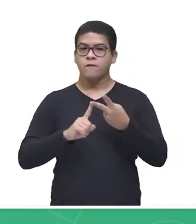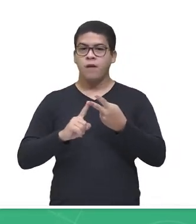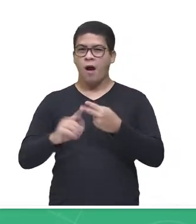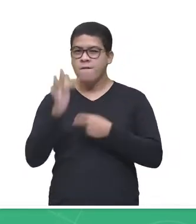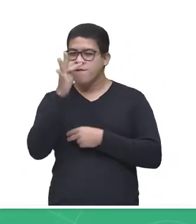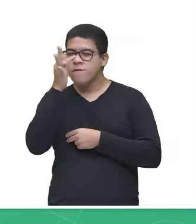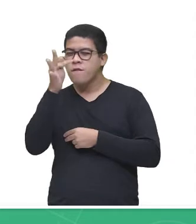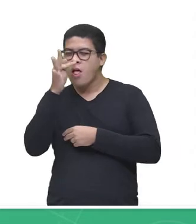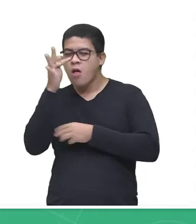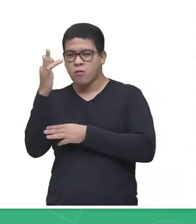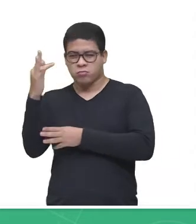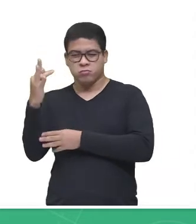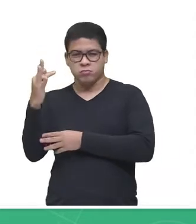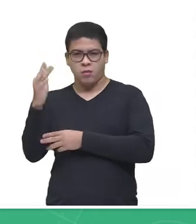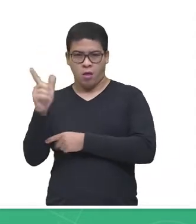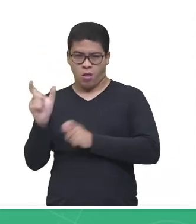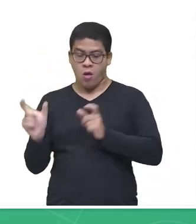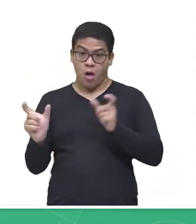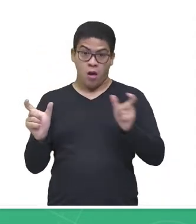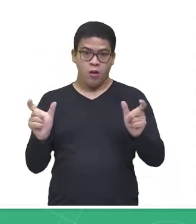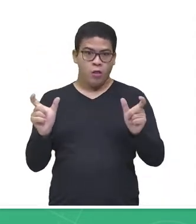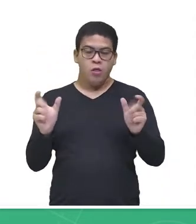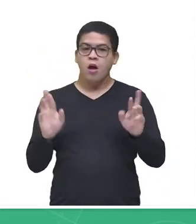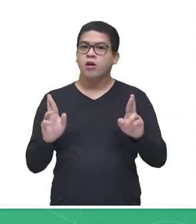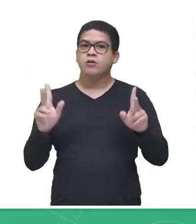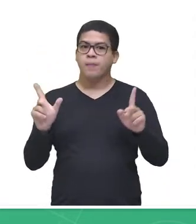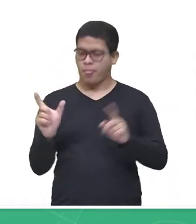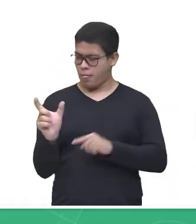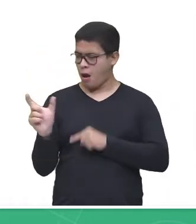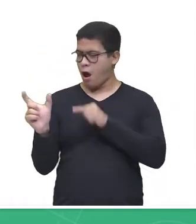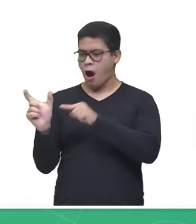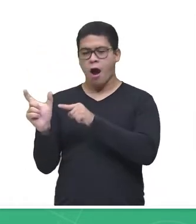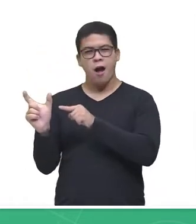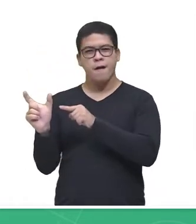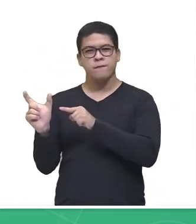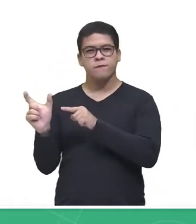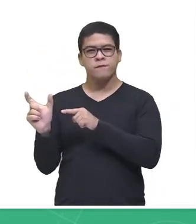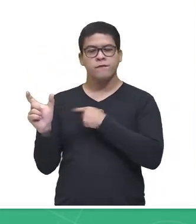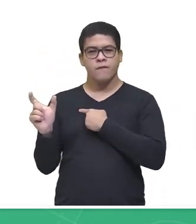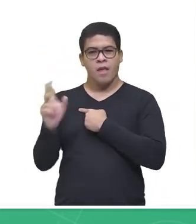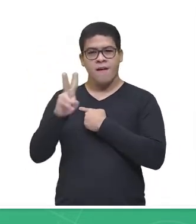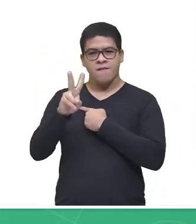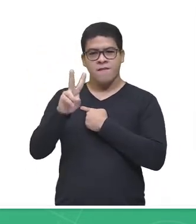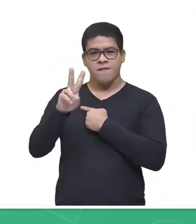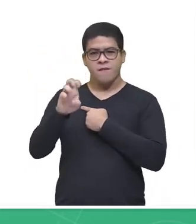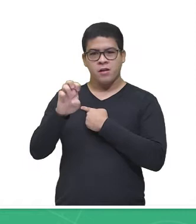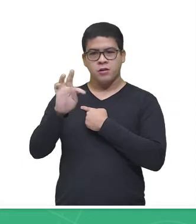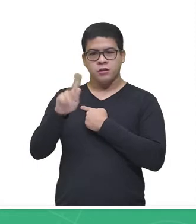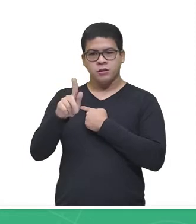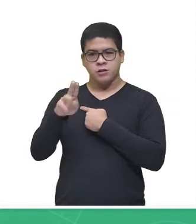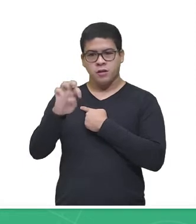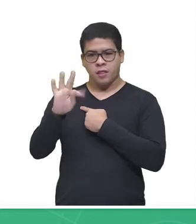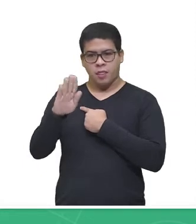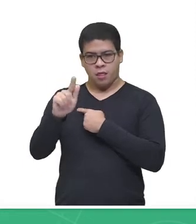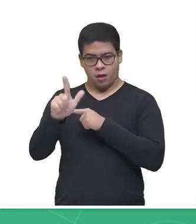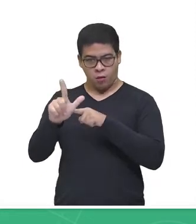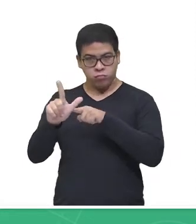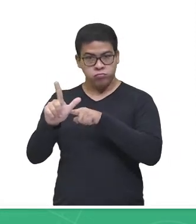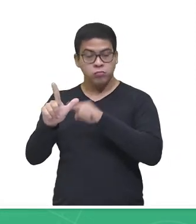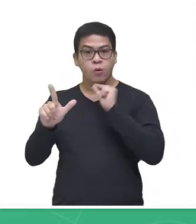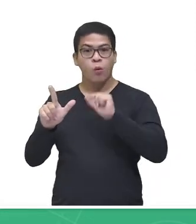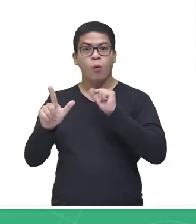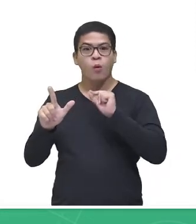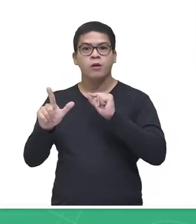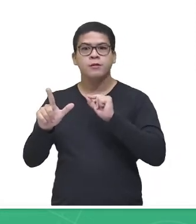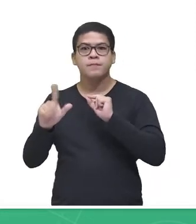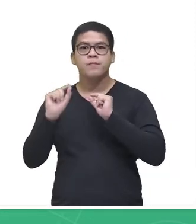vegetal? A célula vegetal, ela tem uma parede celular. Ela tem a membrana celular, a membrana plasmática,